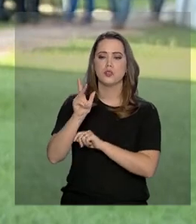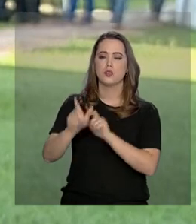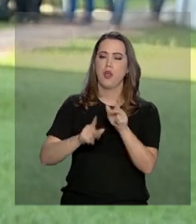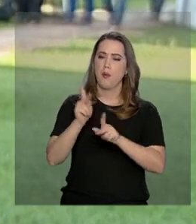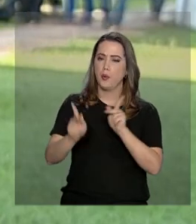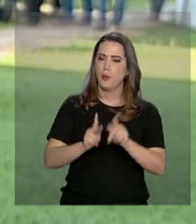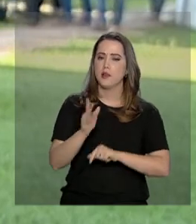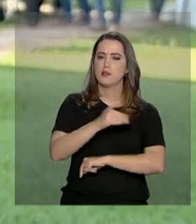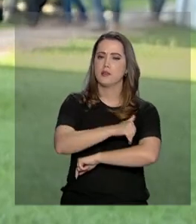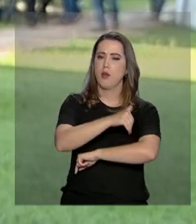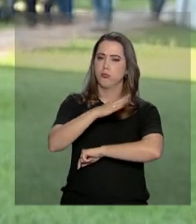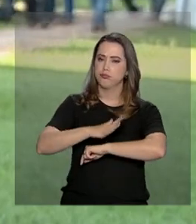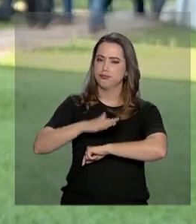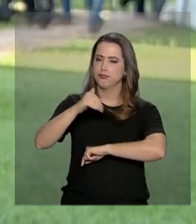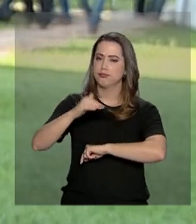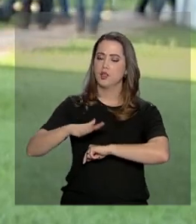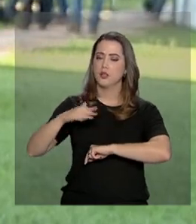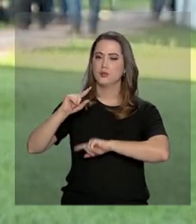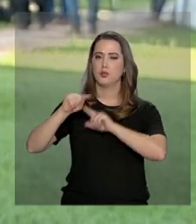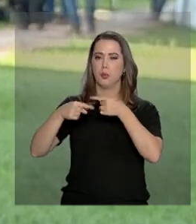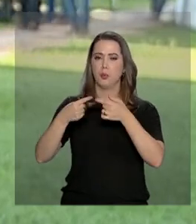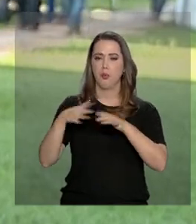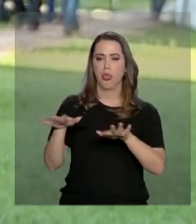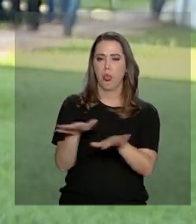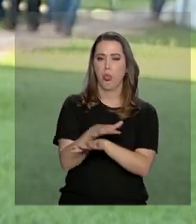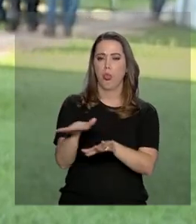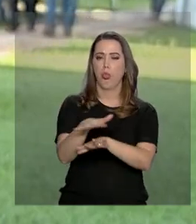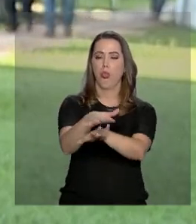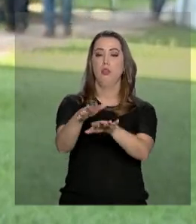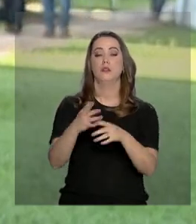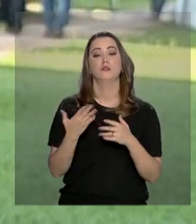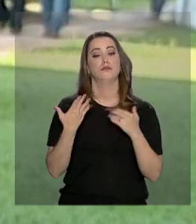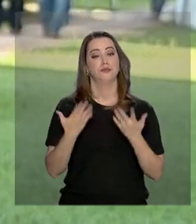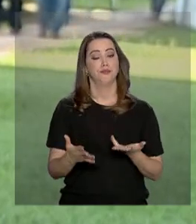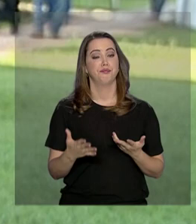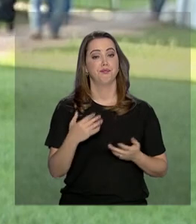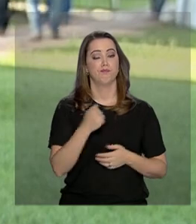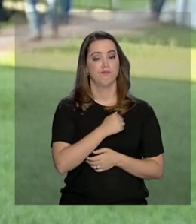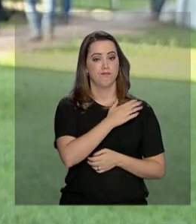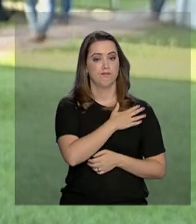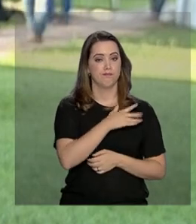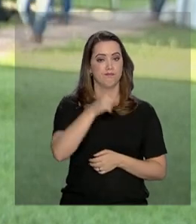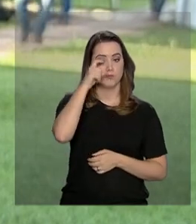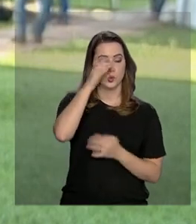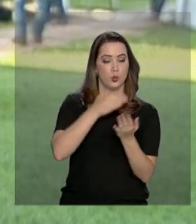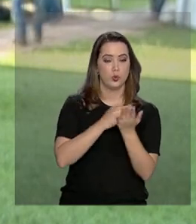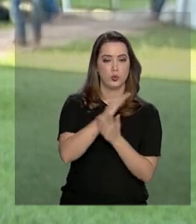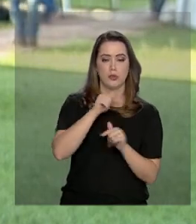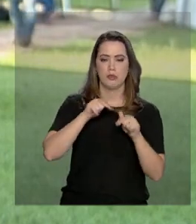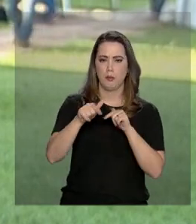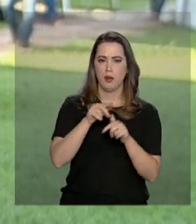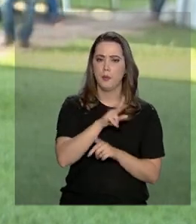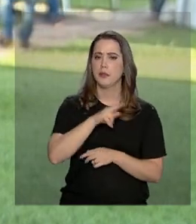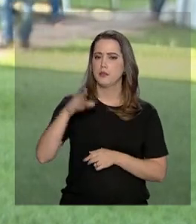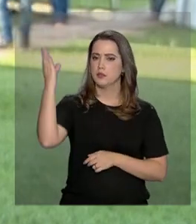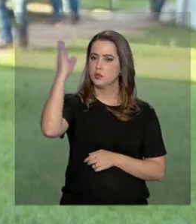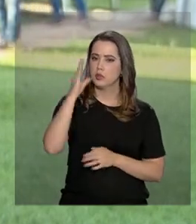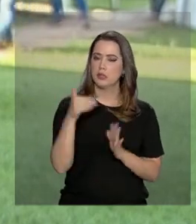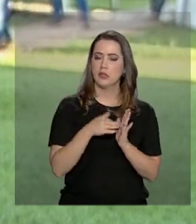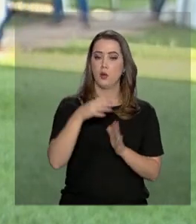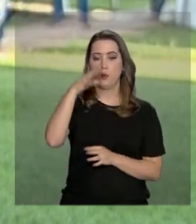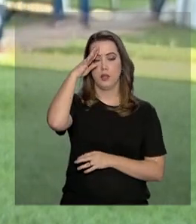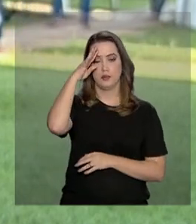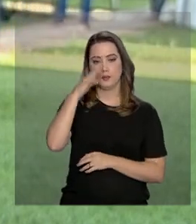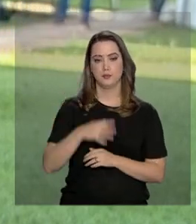da população de Brumadinho depois do rompimento da barragem. Hamilton Mourão permanece como presidente em exercício até quarta-feira.